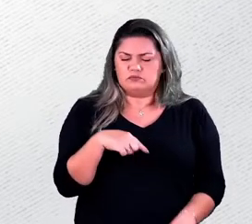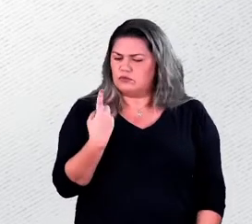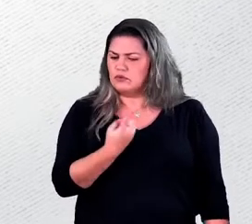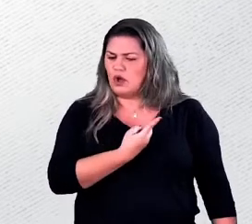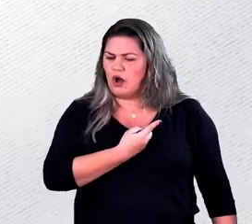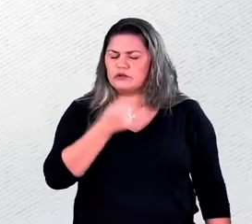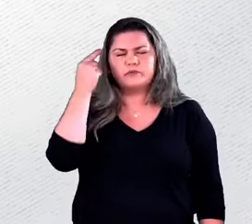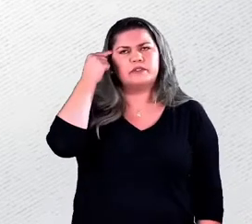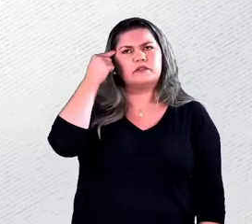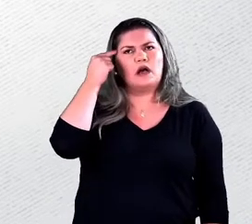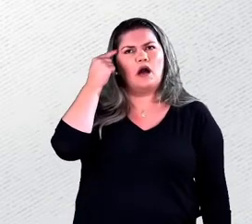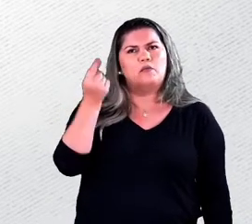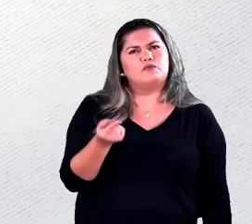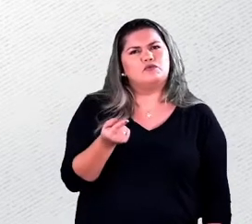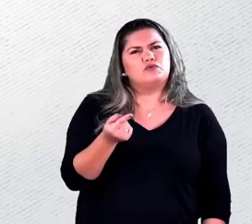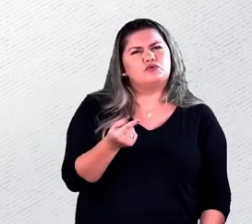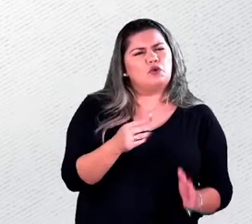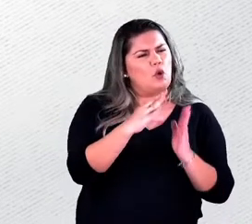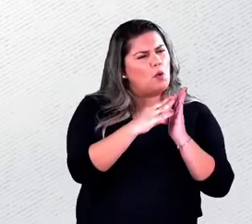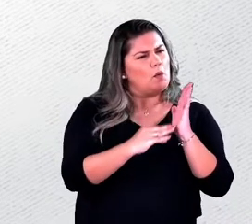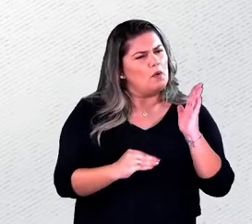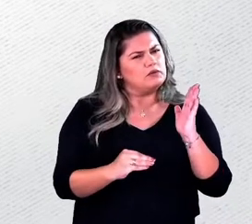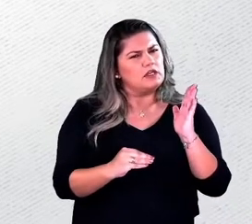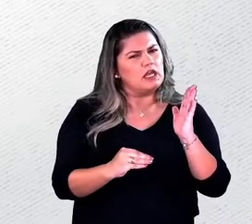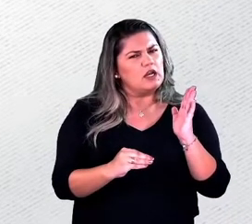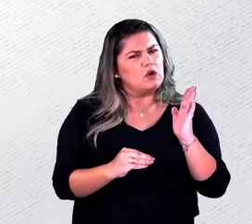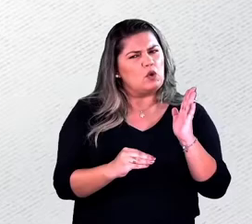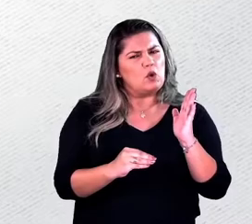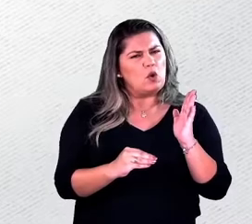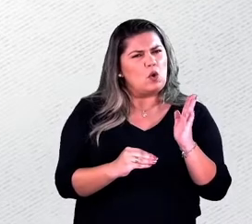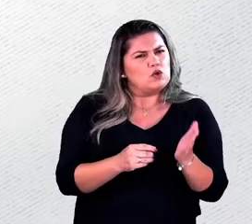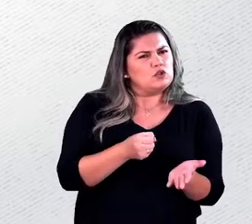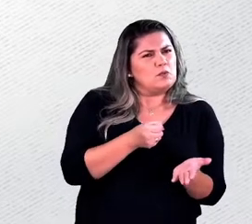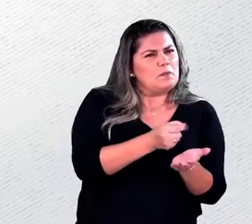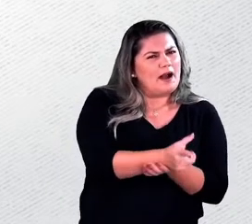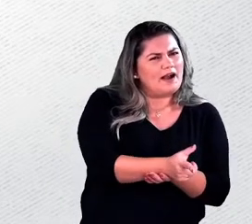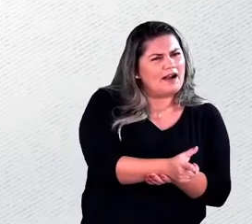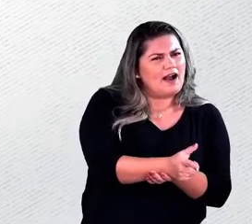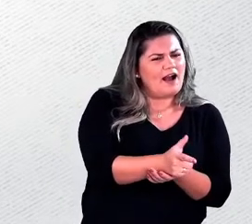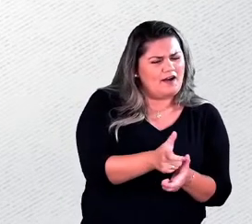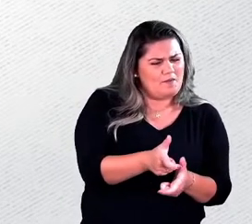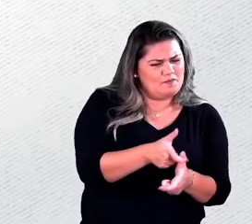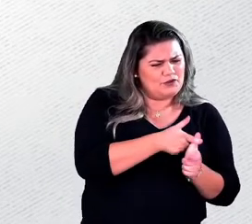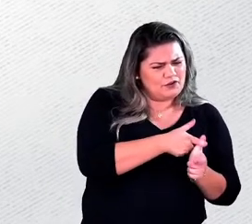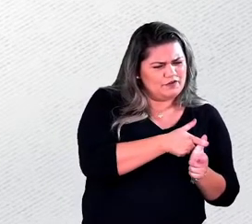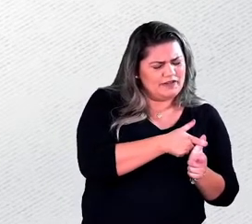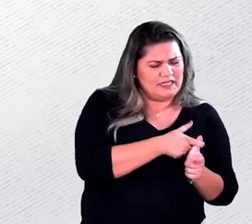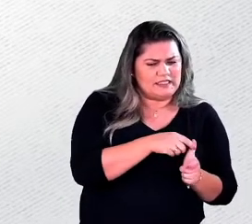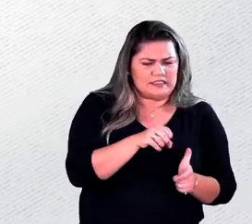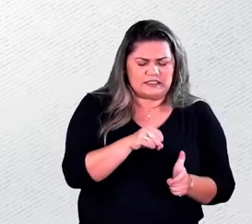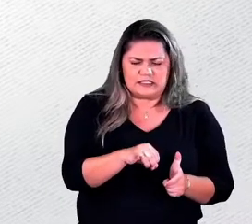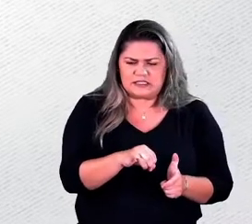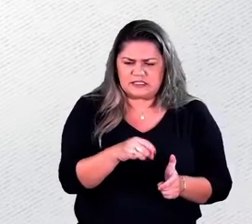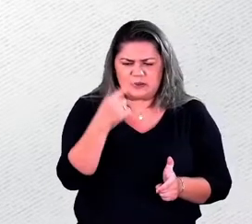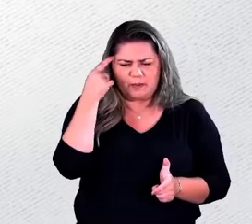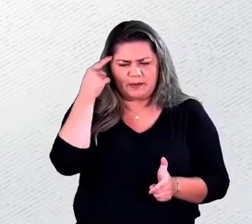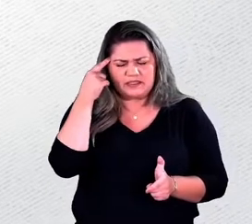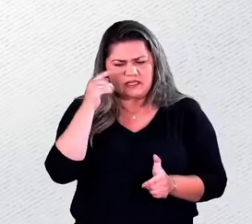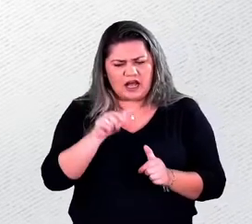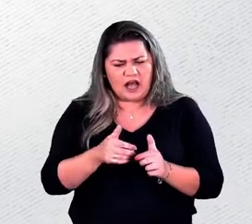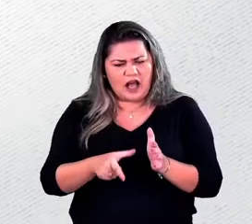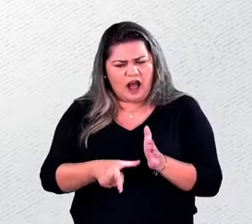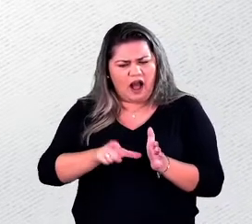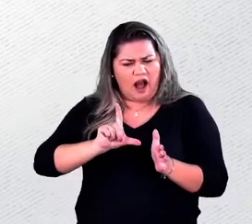é pensarmos em um modelo de pré-insolvência sem criarmos um ambiente institucional para que essa